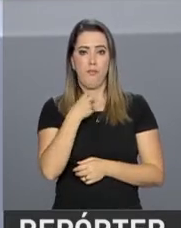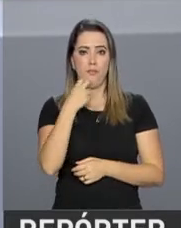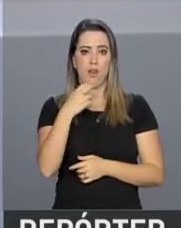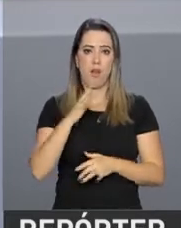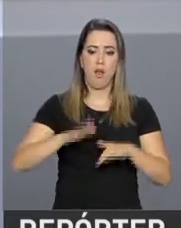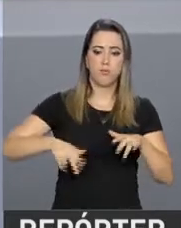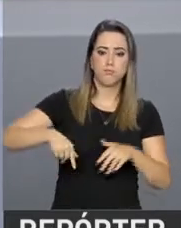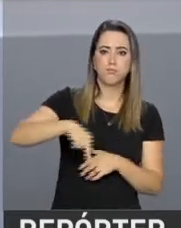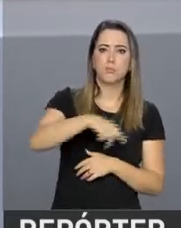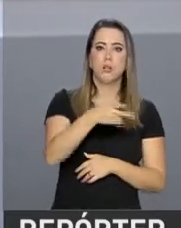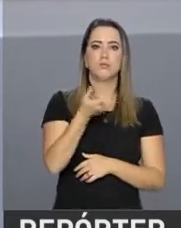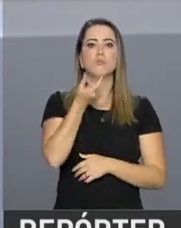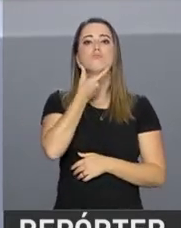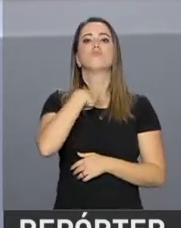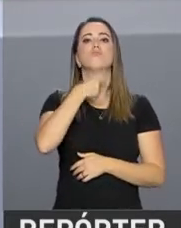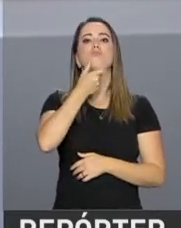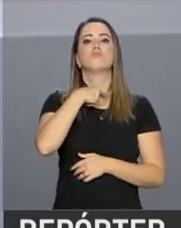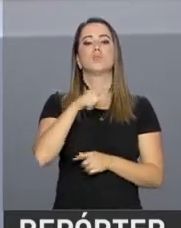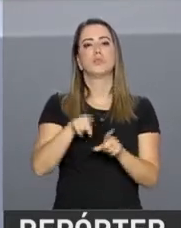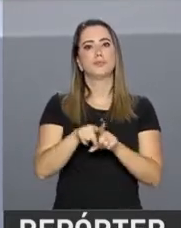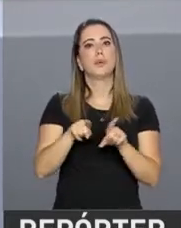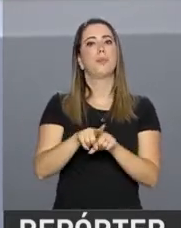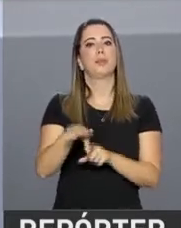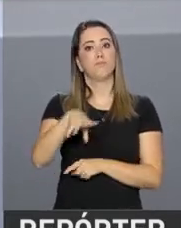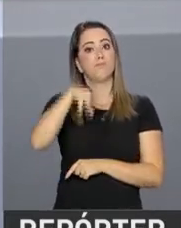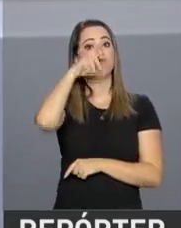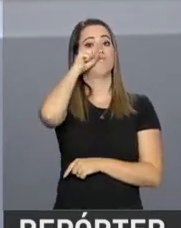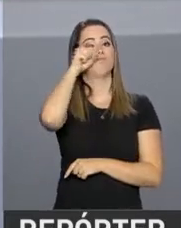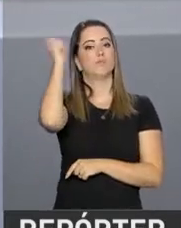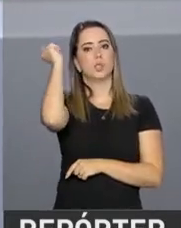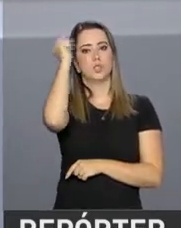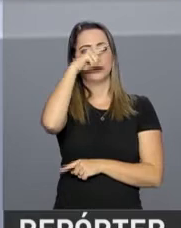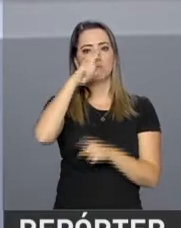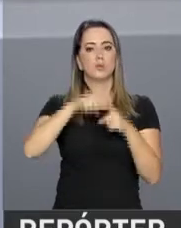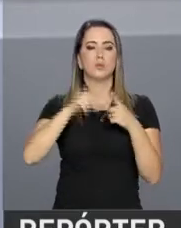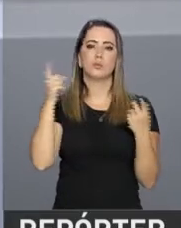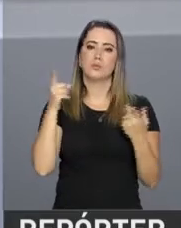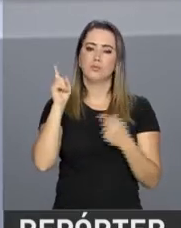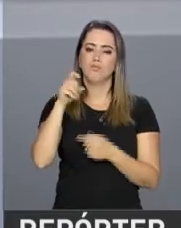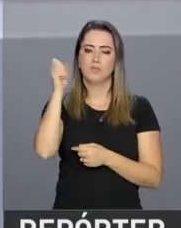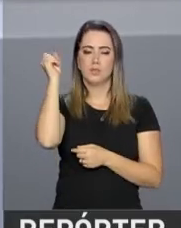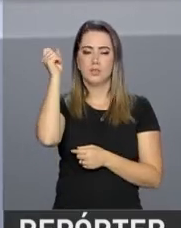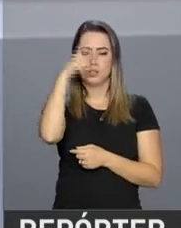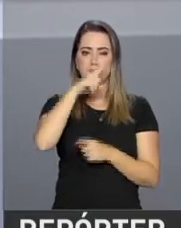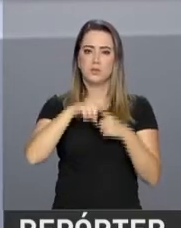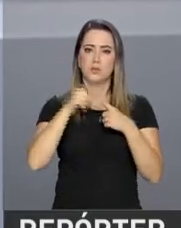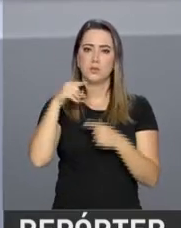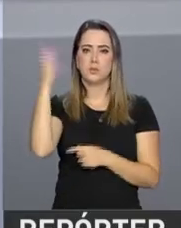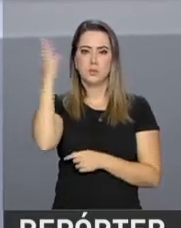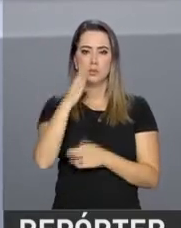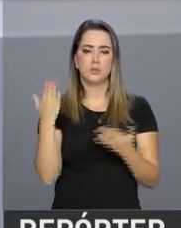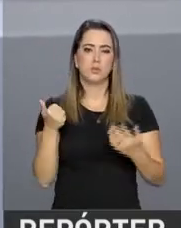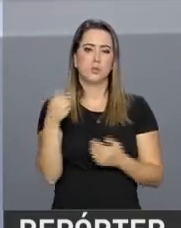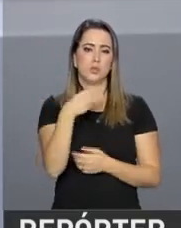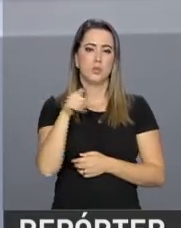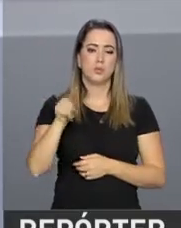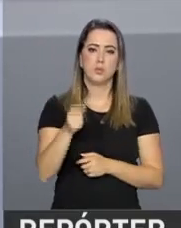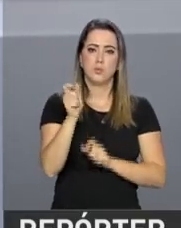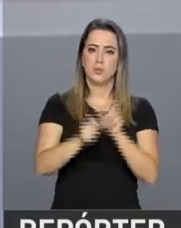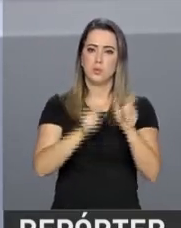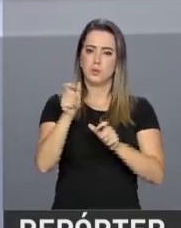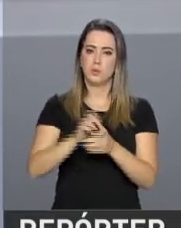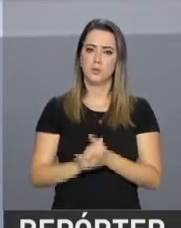movimentar engolir e até mesmo respirar apesar de ser uma doença rara só no brasil são atualmente 14 mil